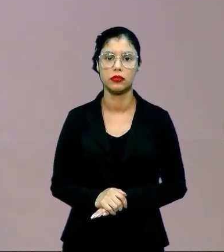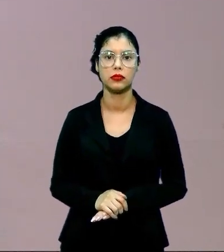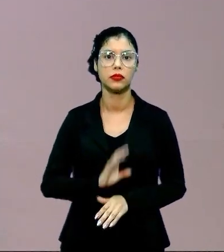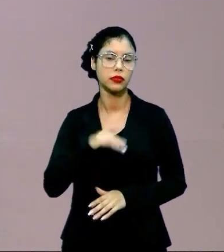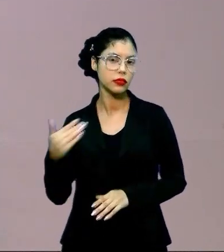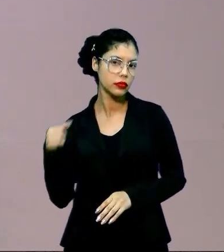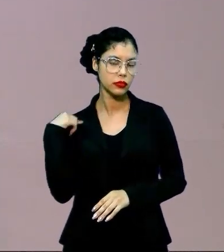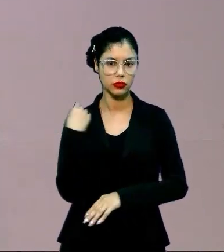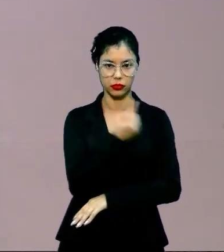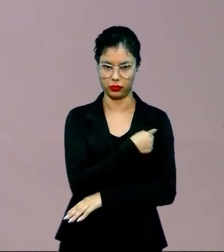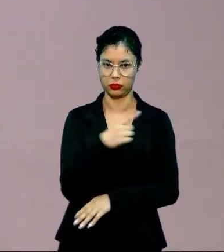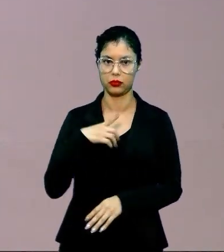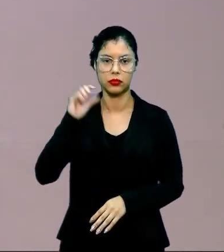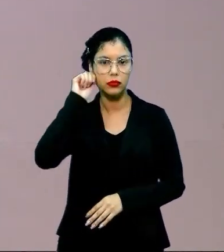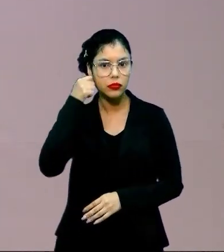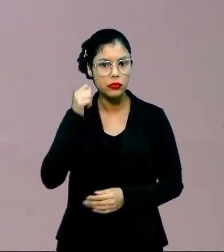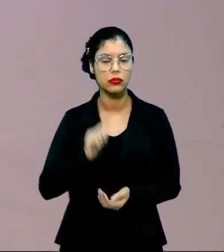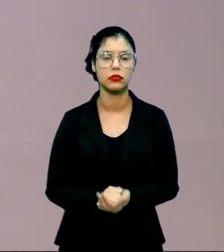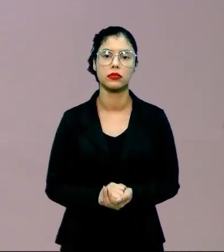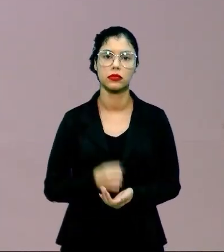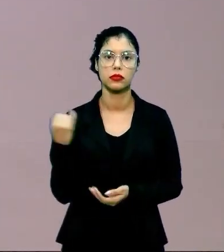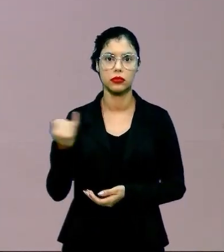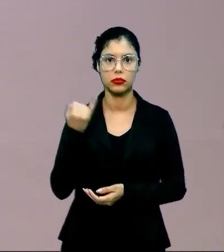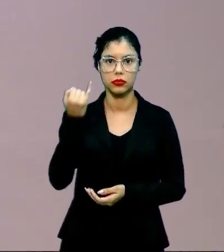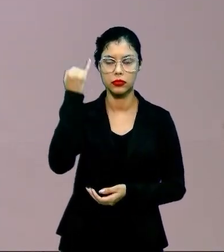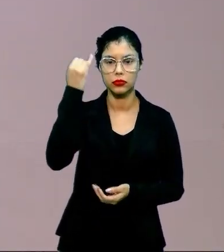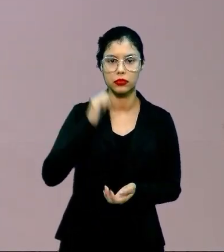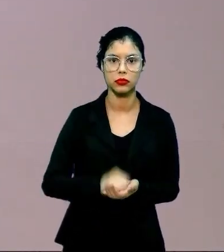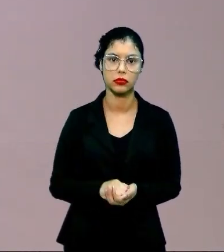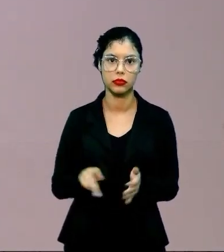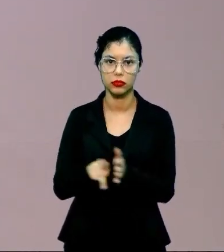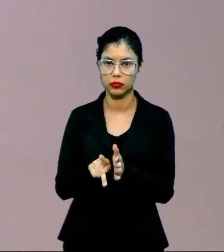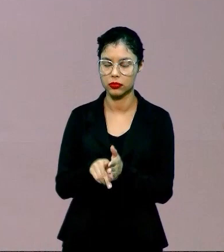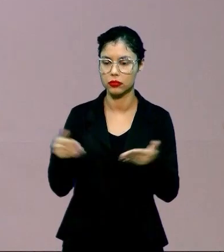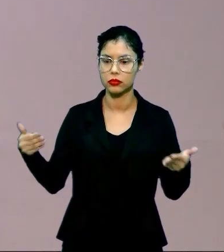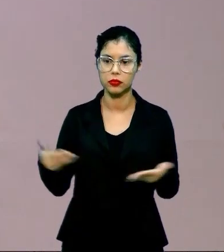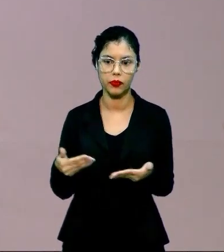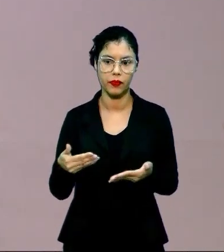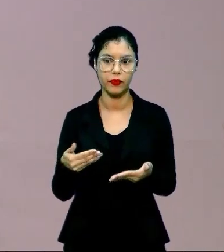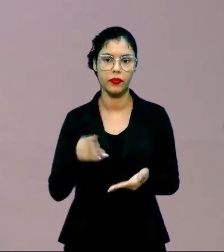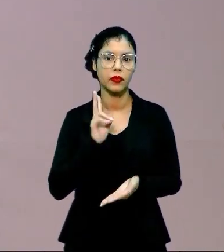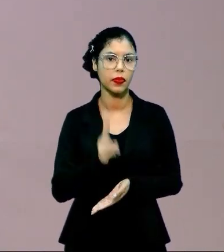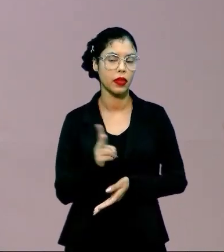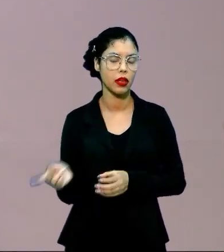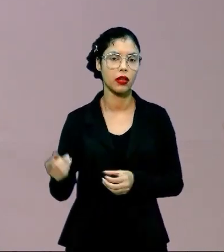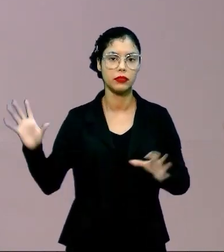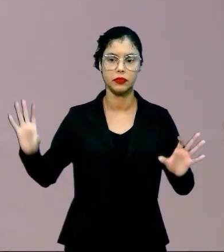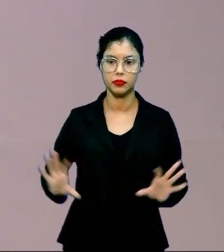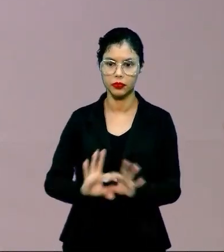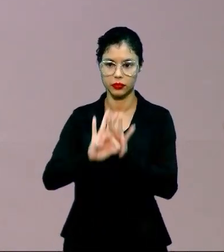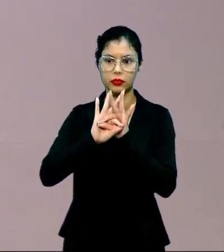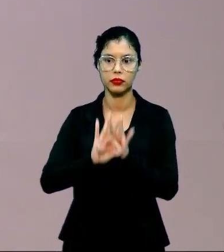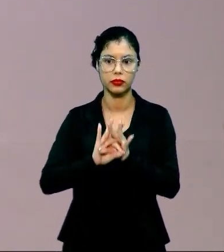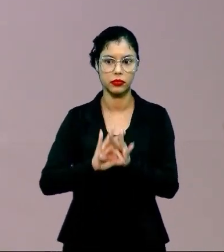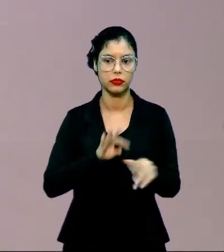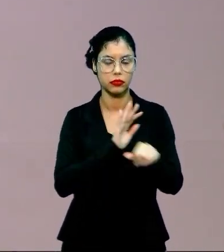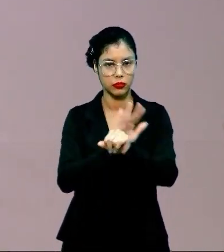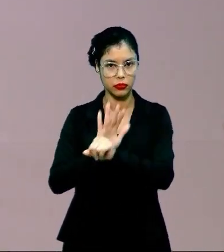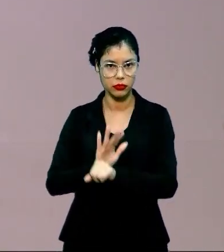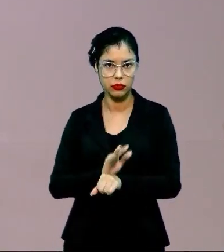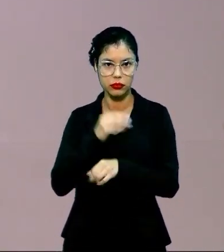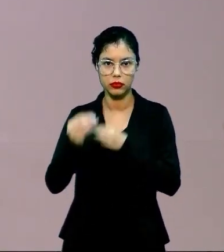tem um escritor negro, principalmente nessa época no Brasil, a gente observa que ele está sempre vinculado a alguém que o ajuda.